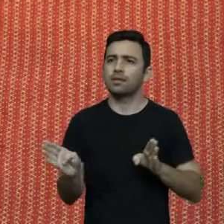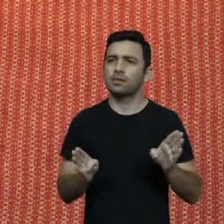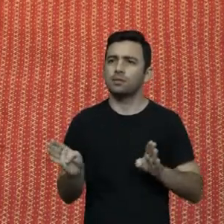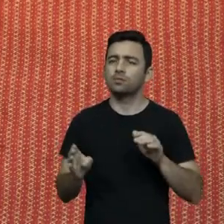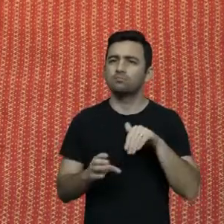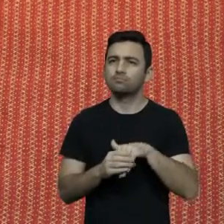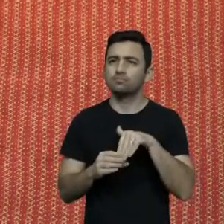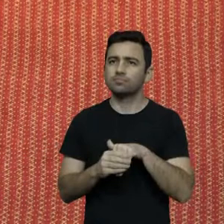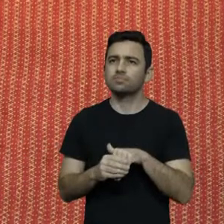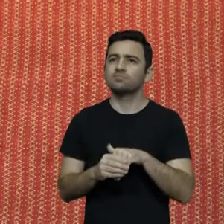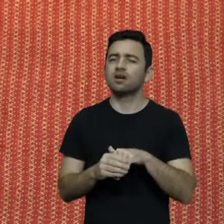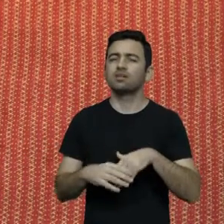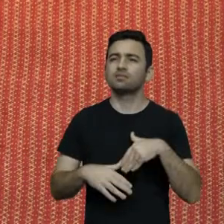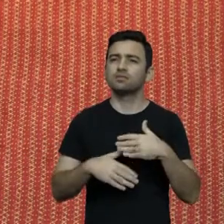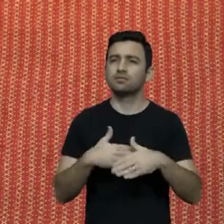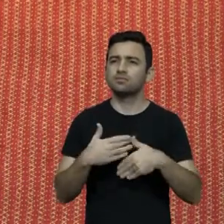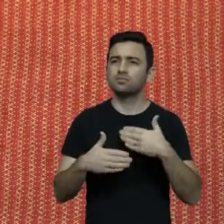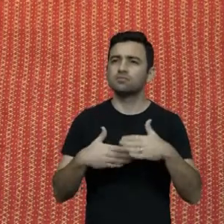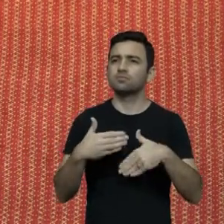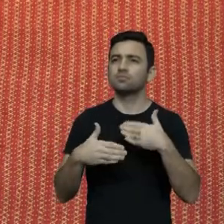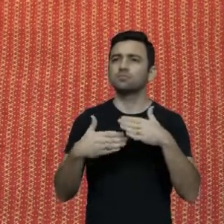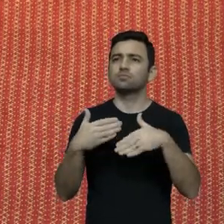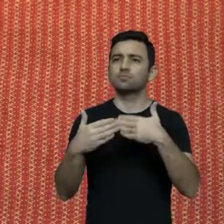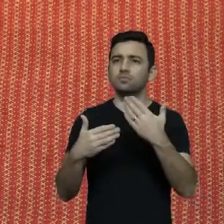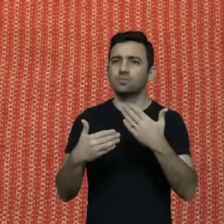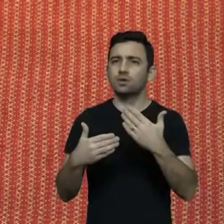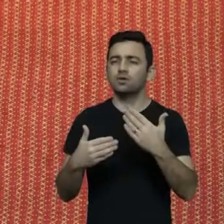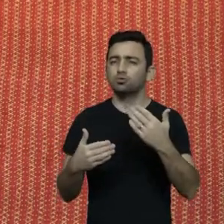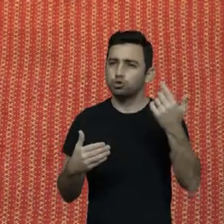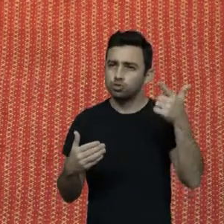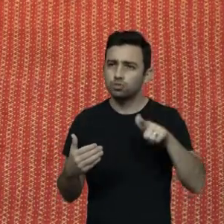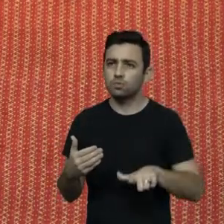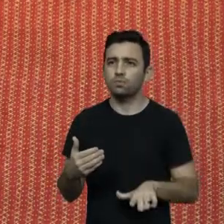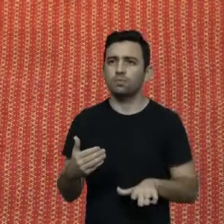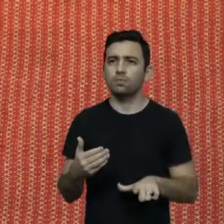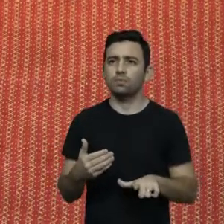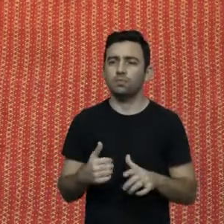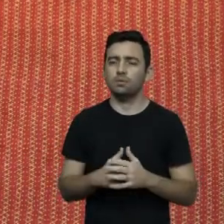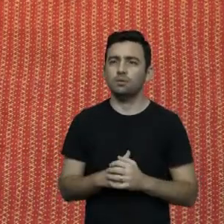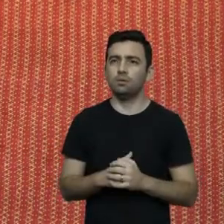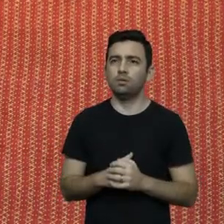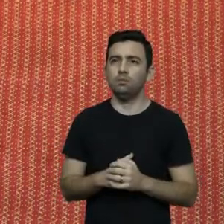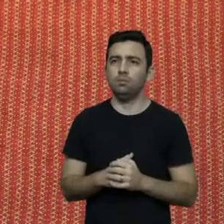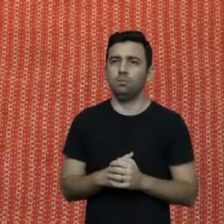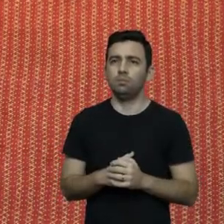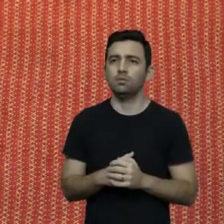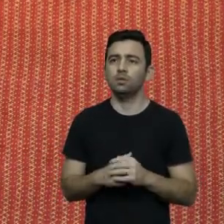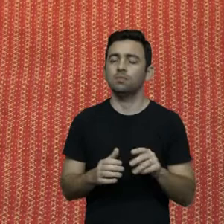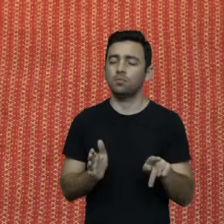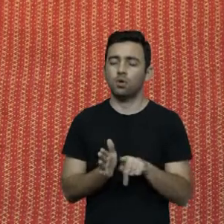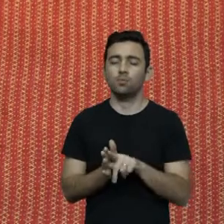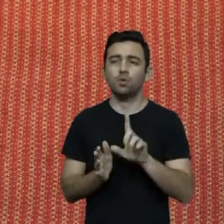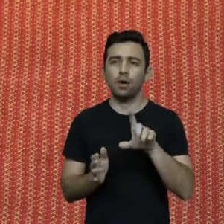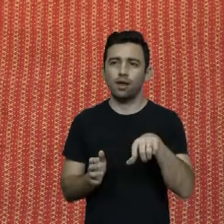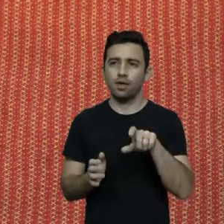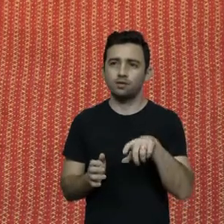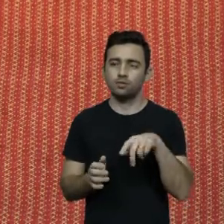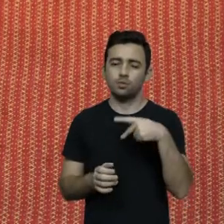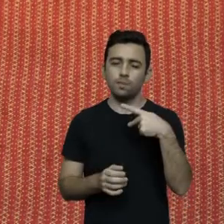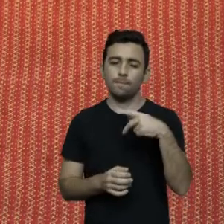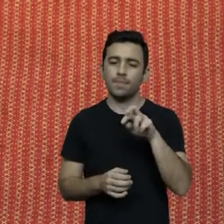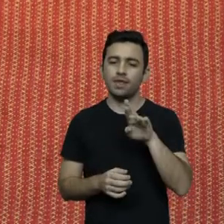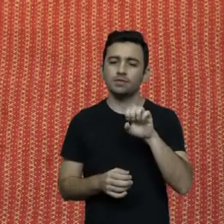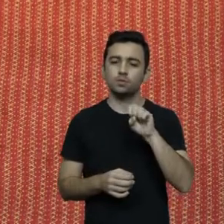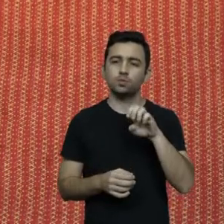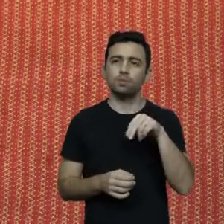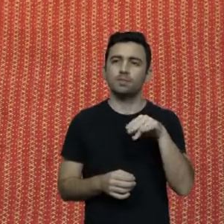construção da reintrodução do crédito presumido se a D4 D3